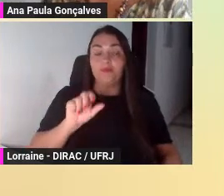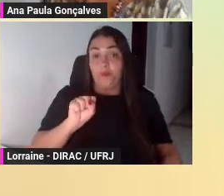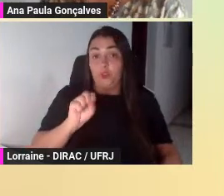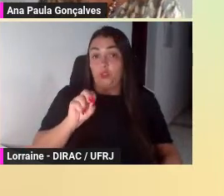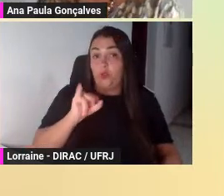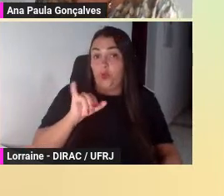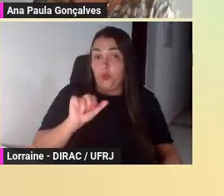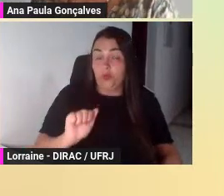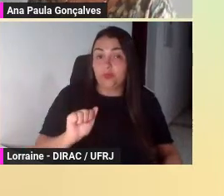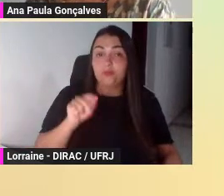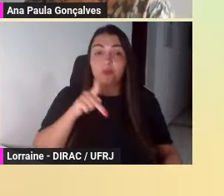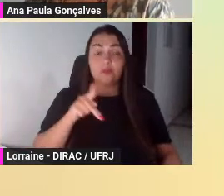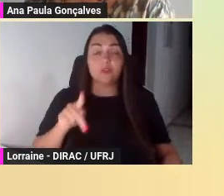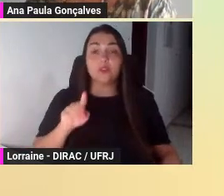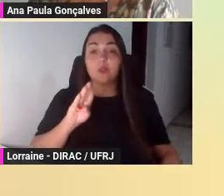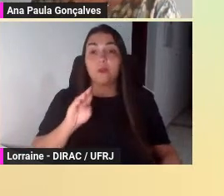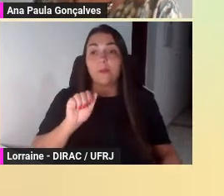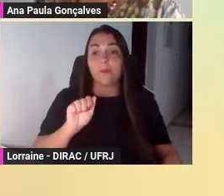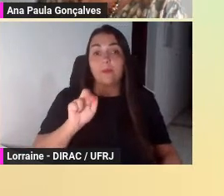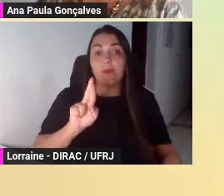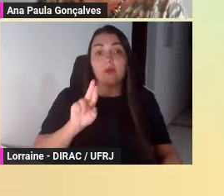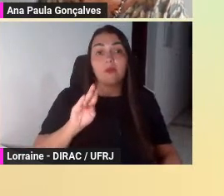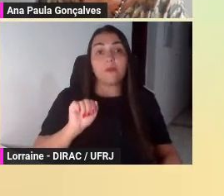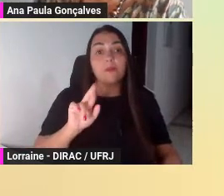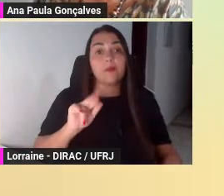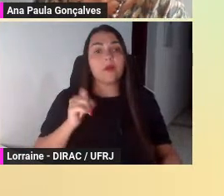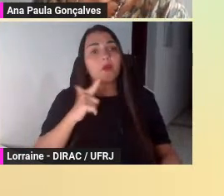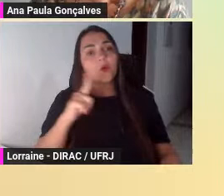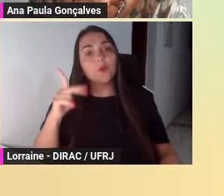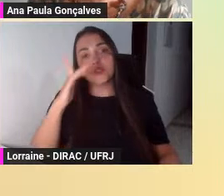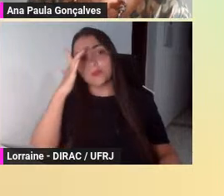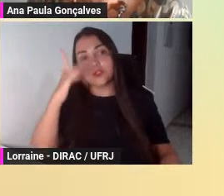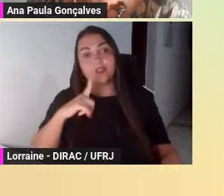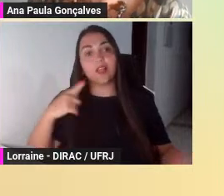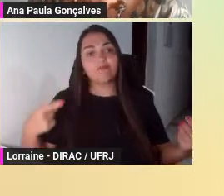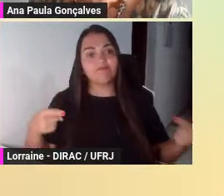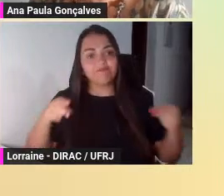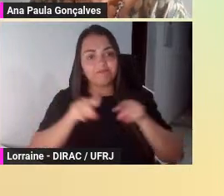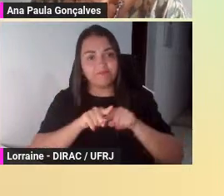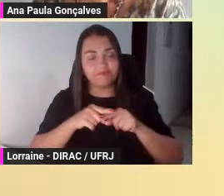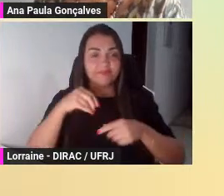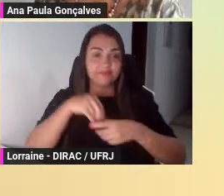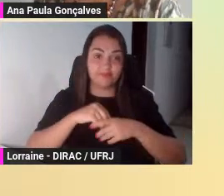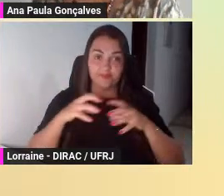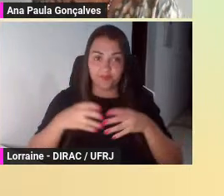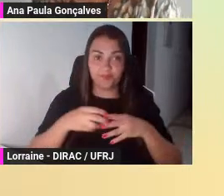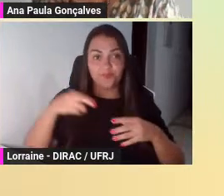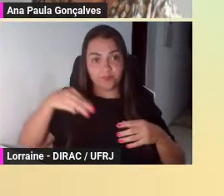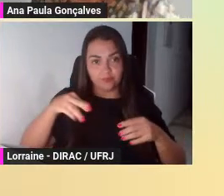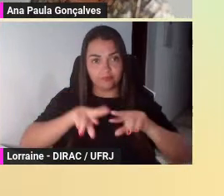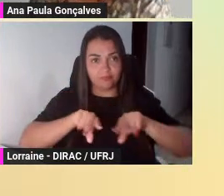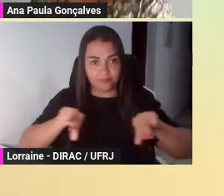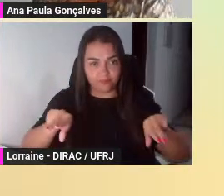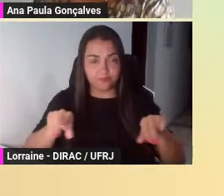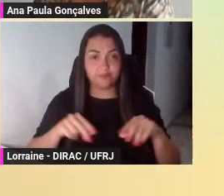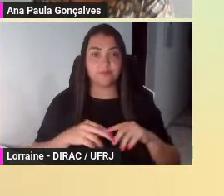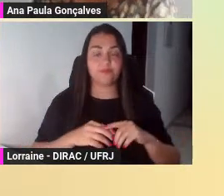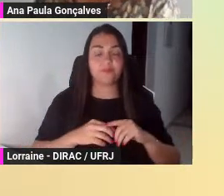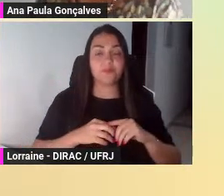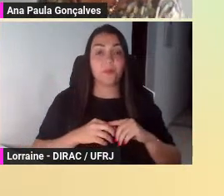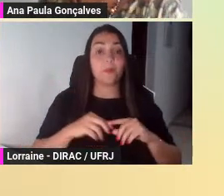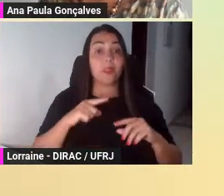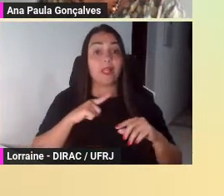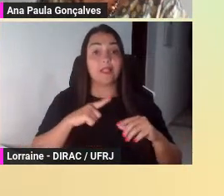a professora Bárbara Carini, e outras pessoas que se aliaram a nós nesse grupo de matemáticas. No cantinho abaixo